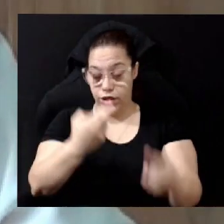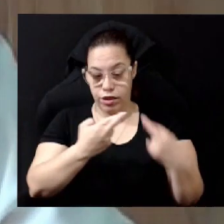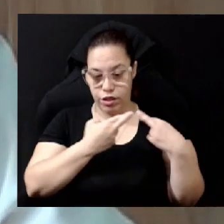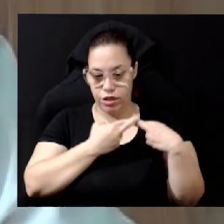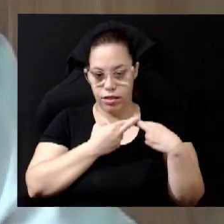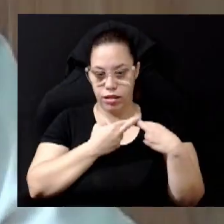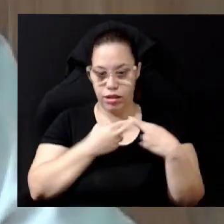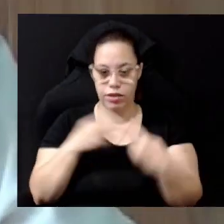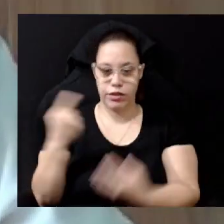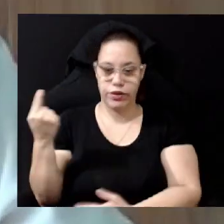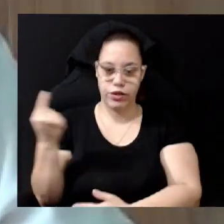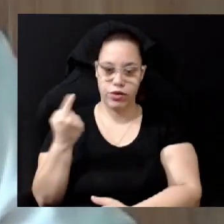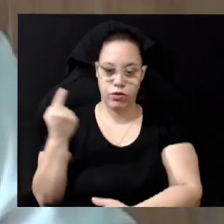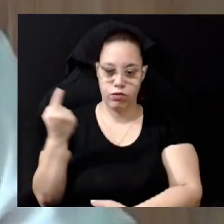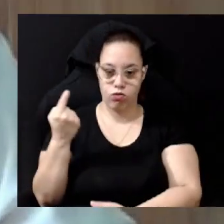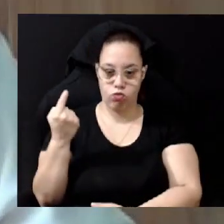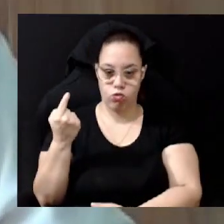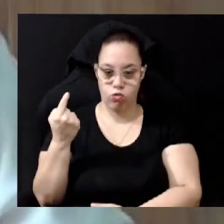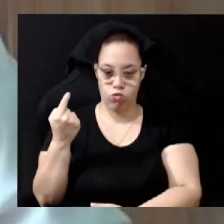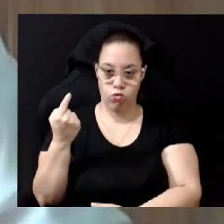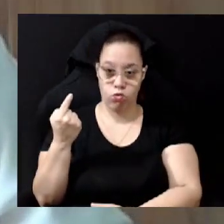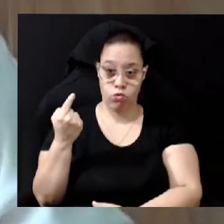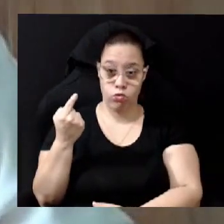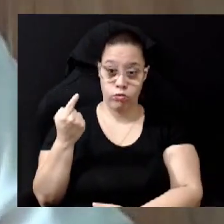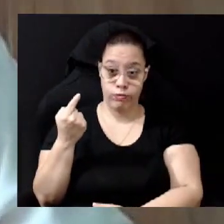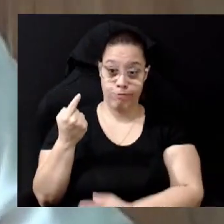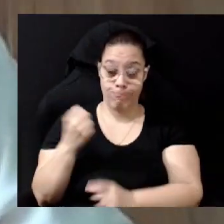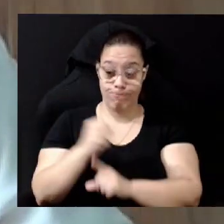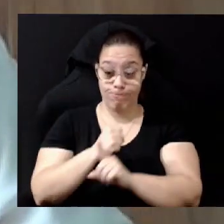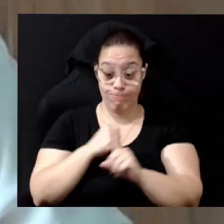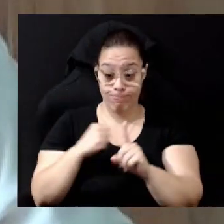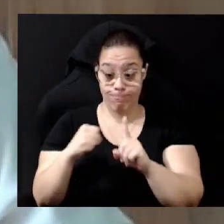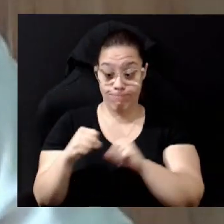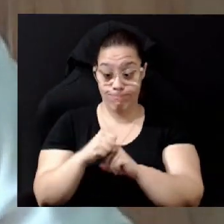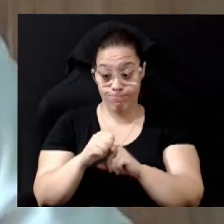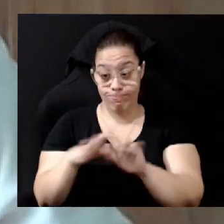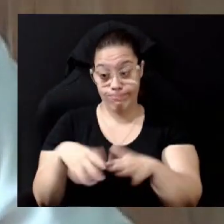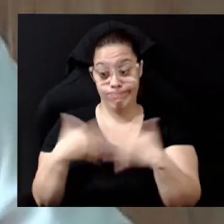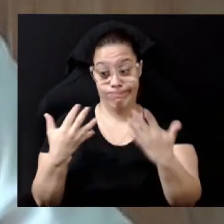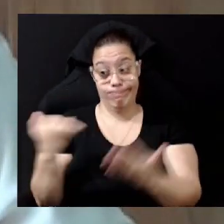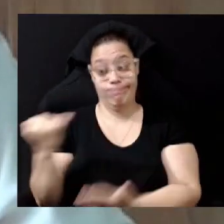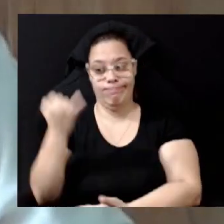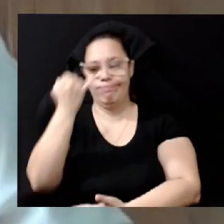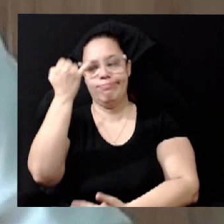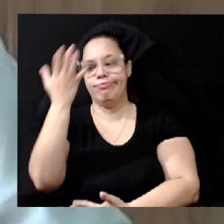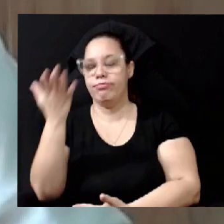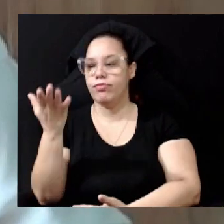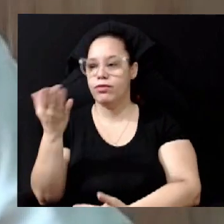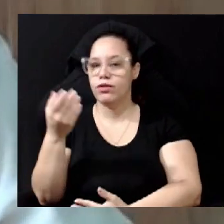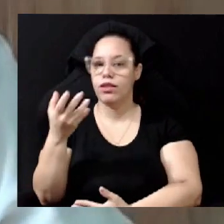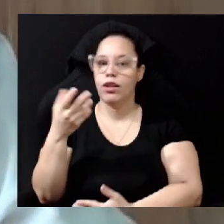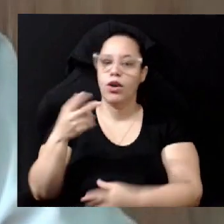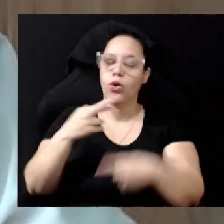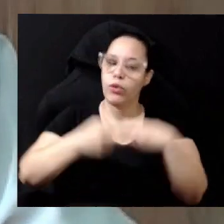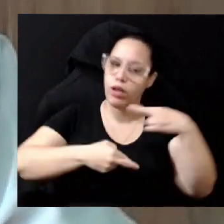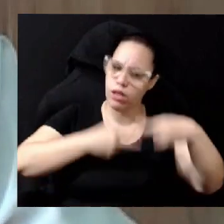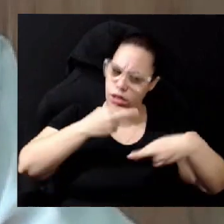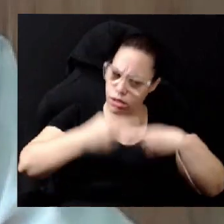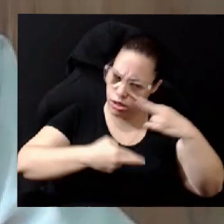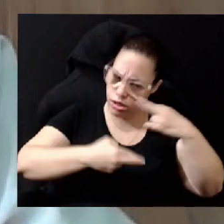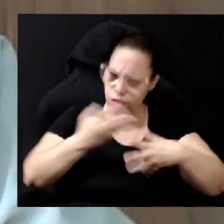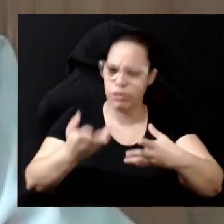de se responsabilizar individualmente por uma questão que é social, né? Claro que é importante